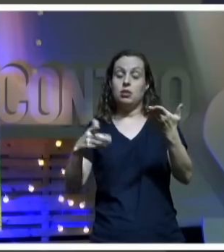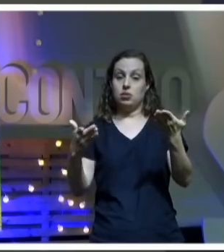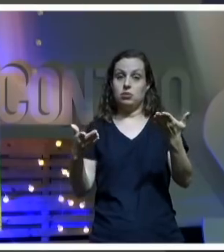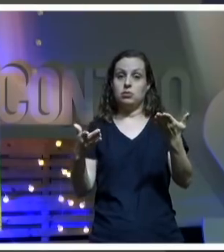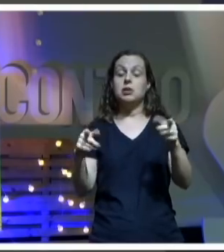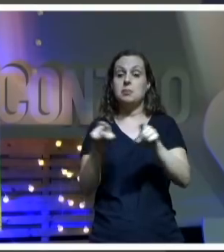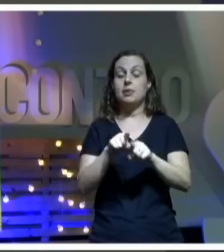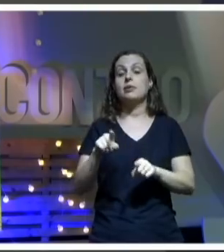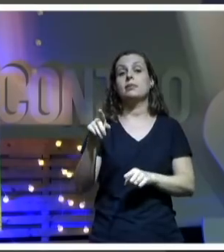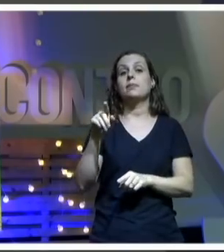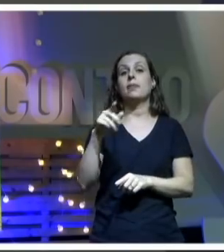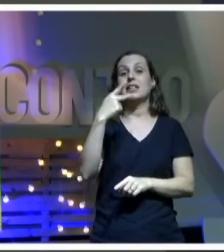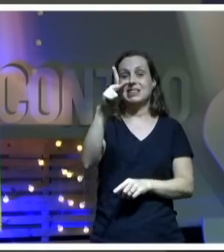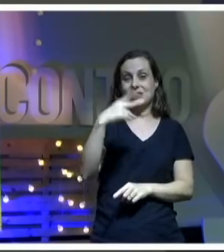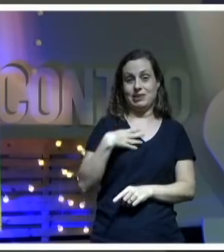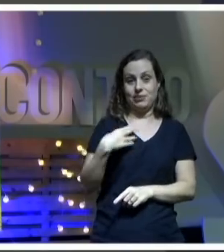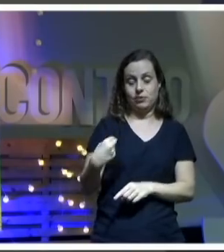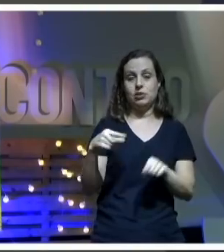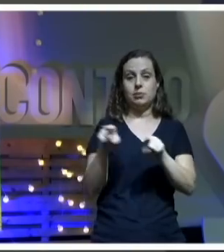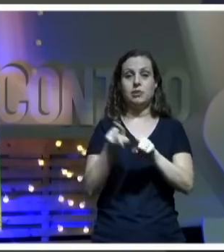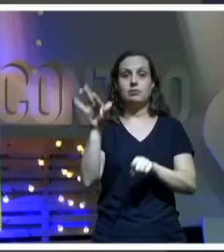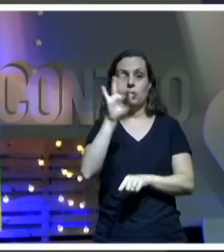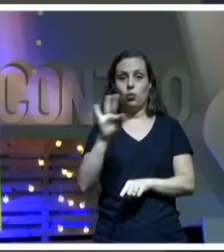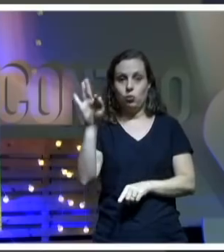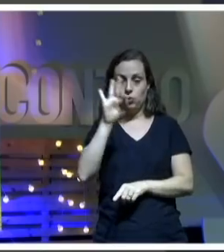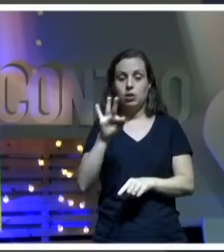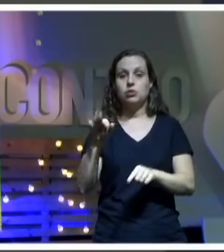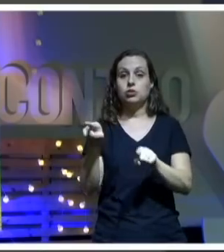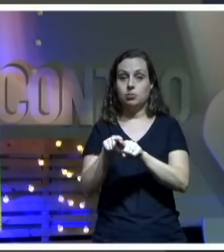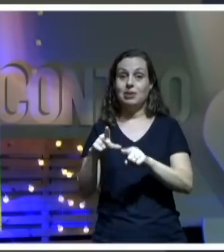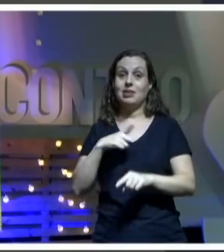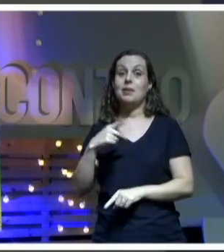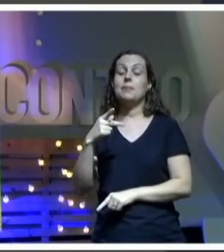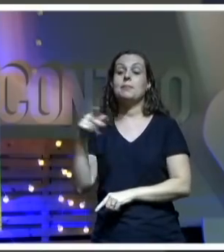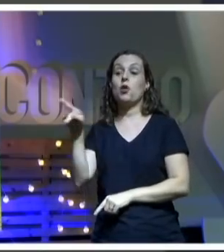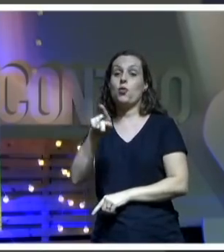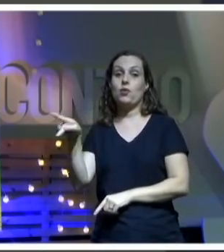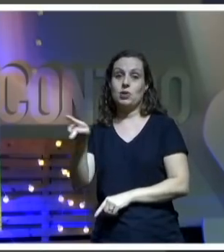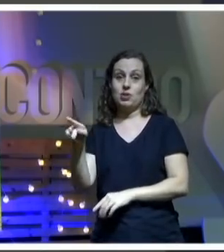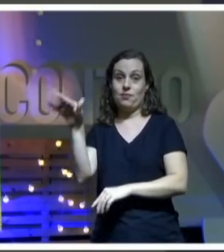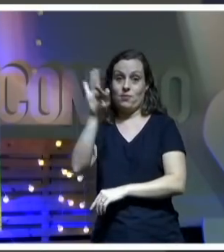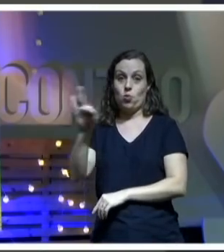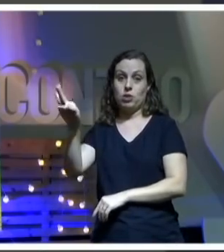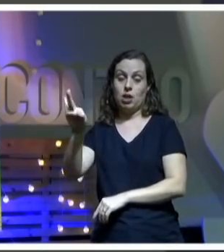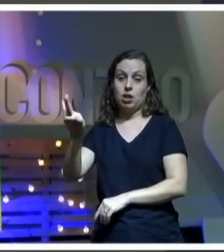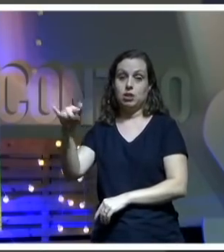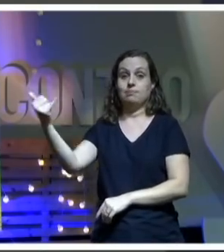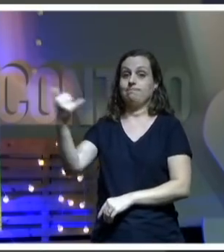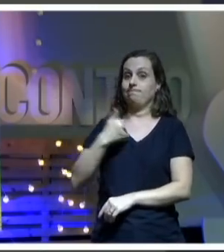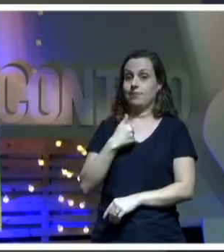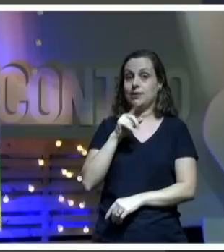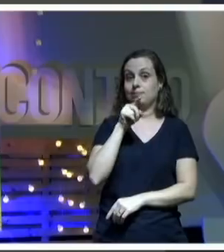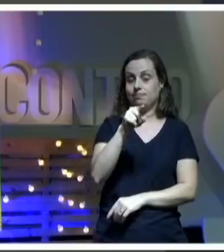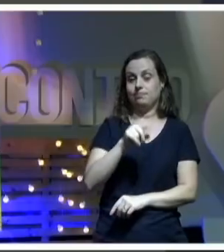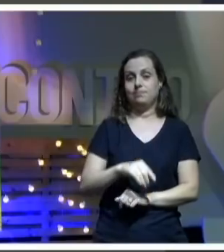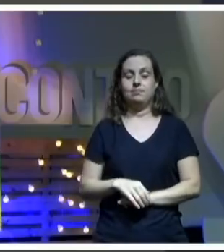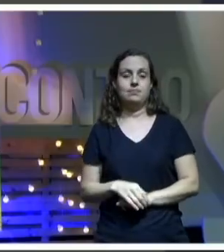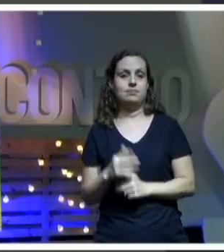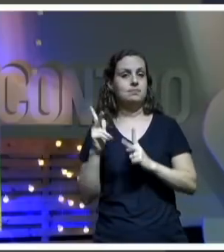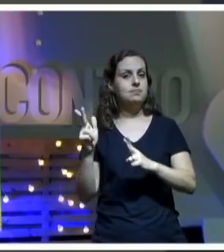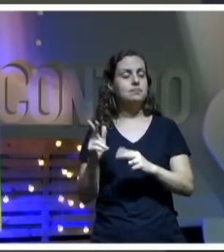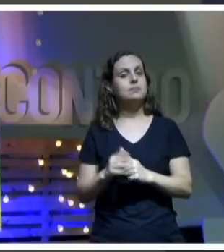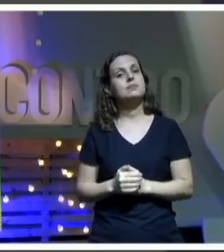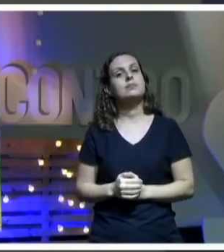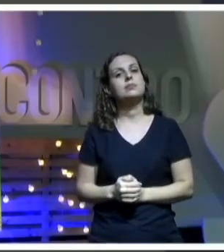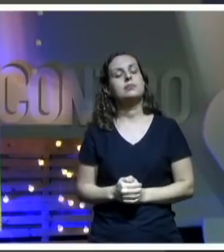que está na faculdade escuta do professor dele que é cristão ou mesmo seu filho está no ensino médio escuta o professor dele e